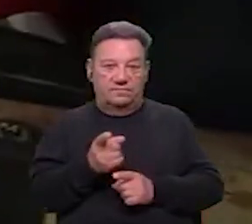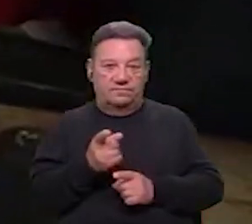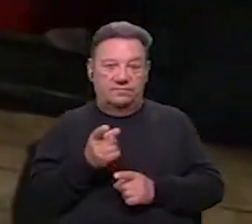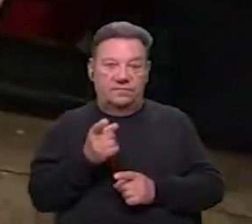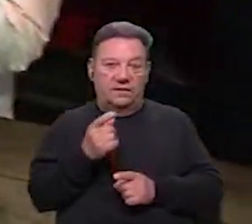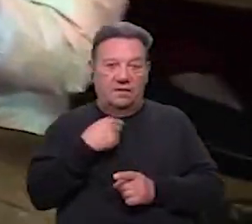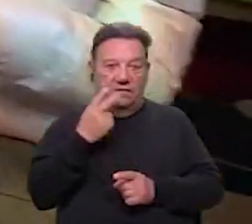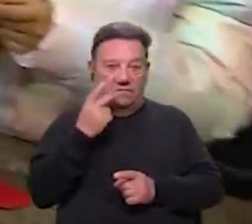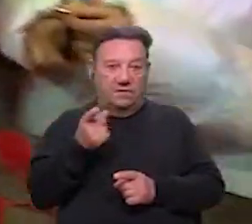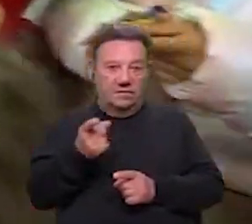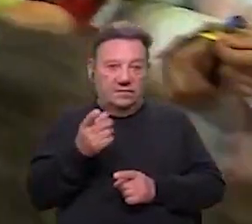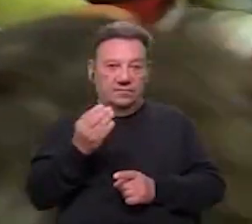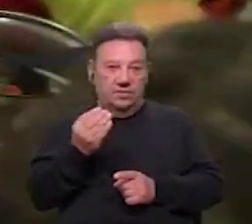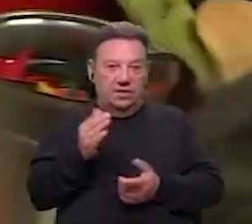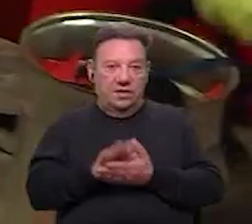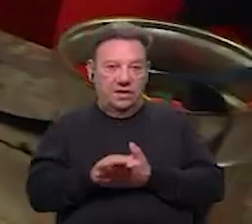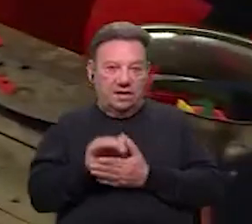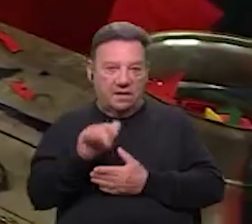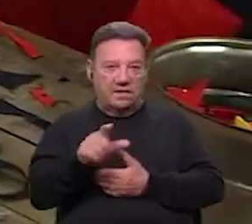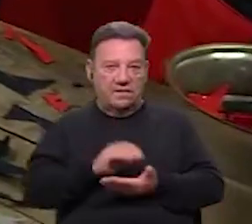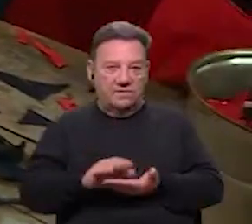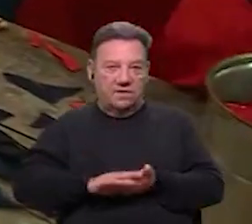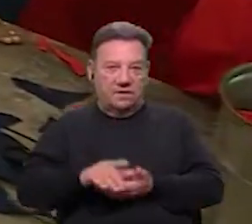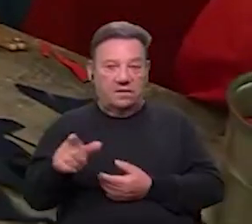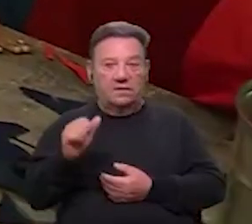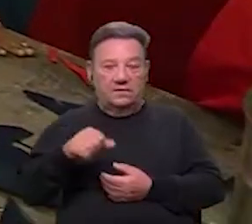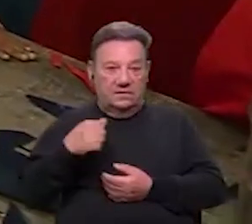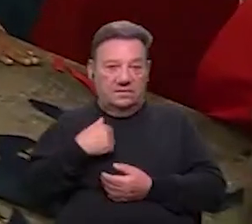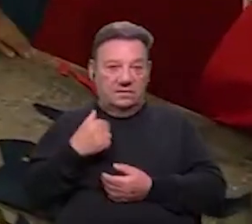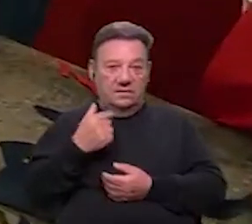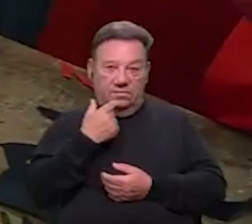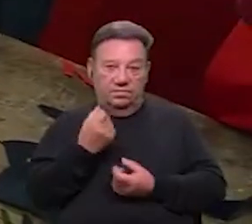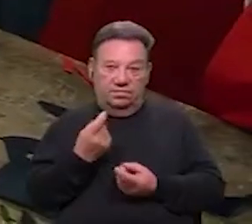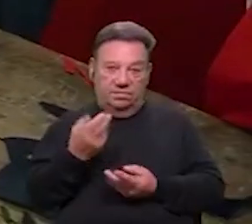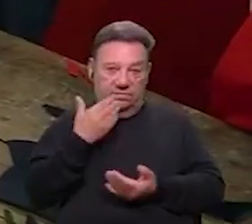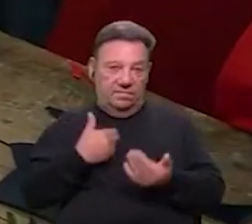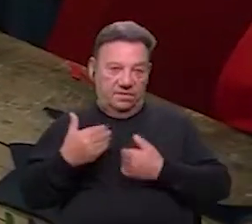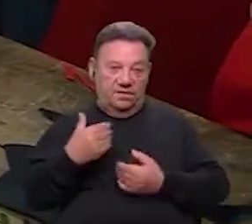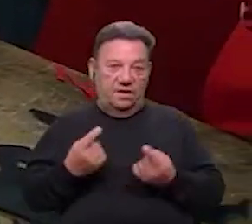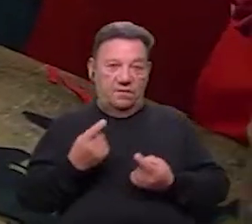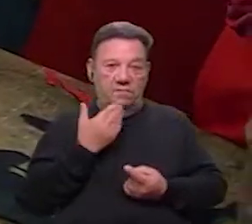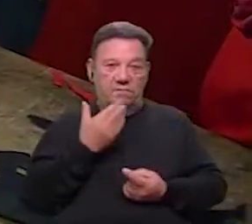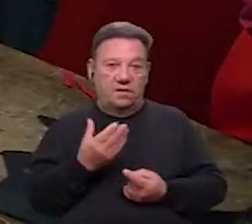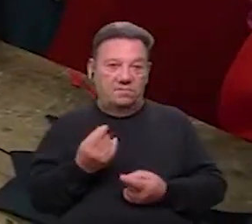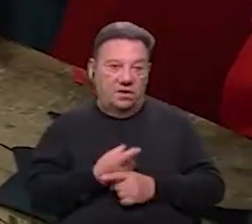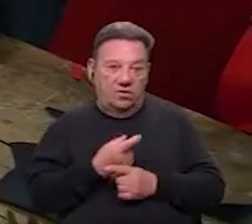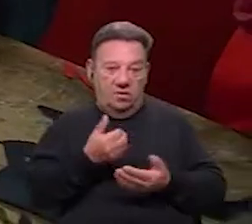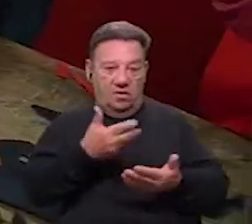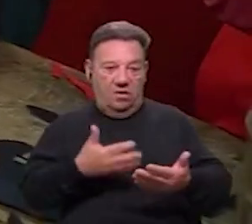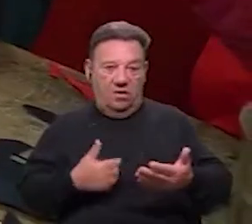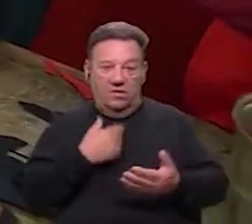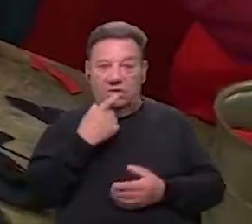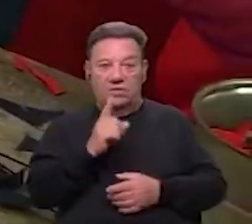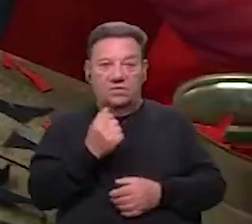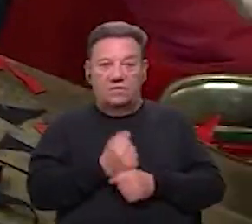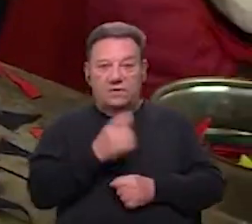porque eu vi muitas cartas na sua secretária. É, tem imensos pedidos, alguns pedem-me imensas coisas, eu digo logo que só faço